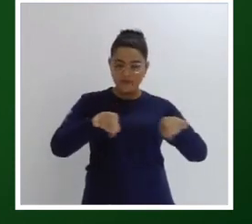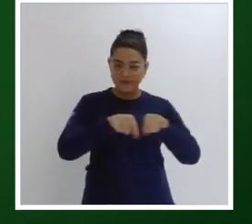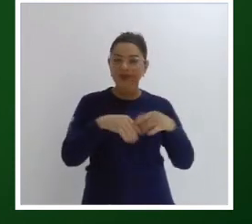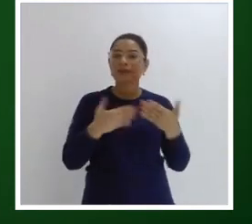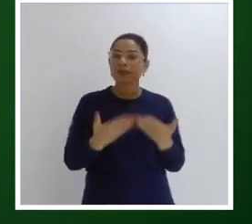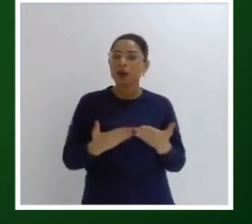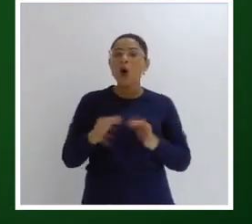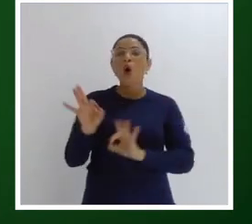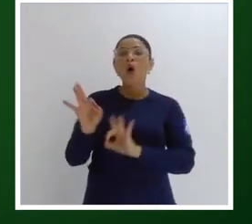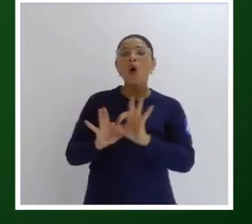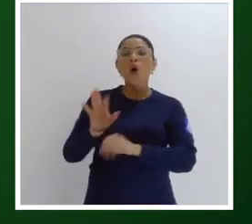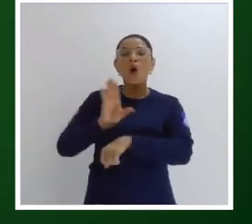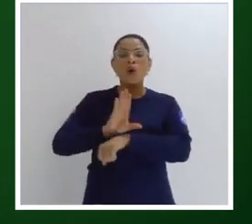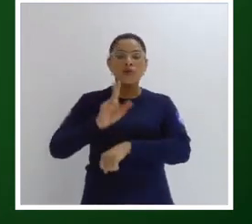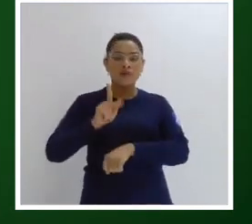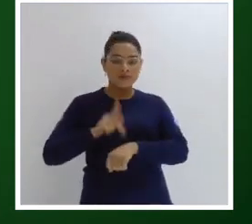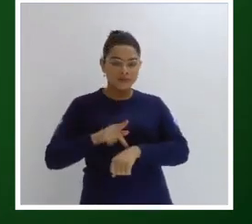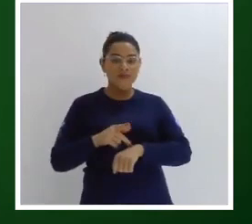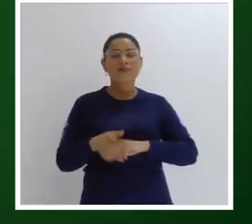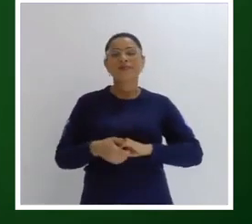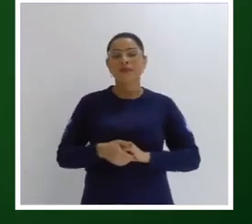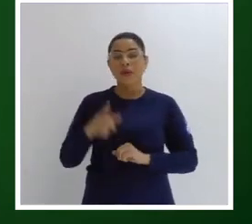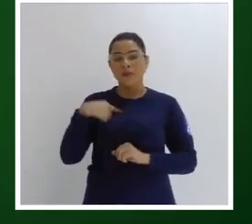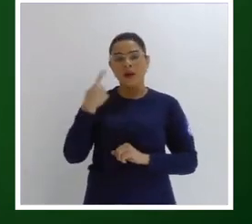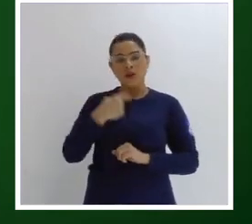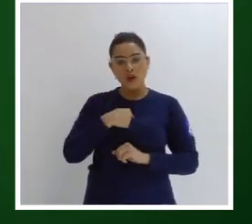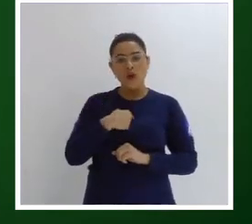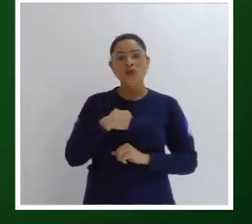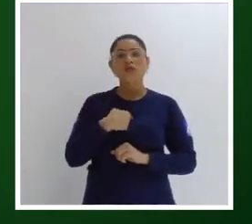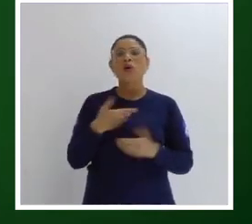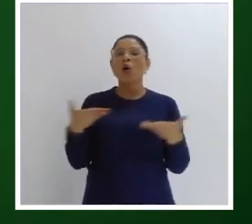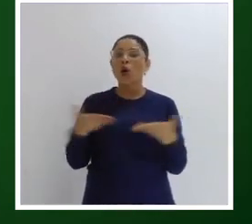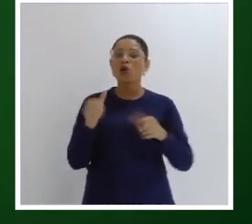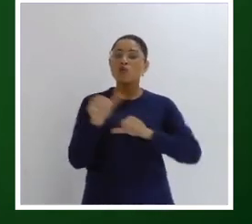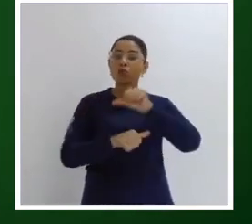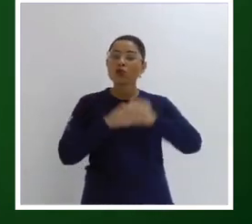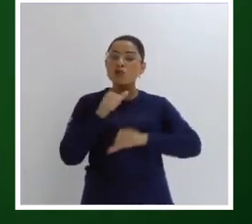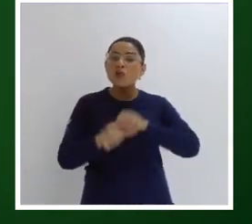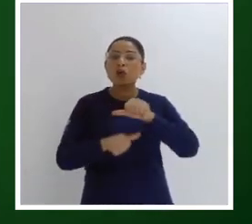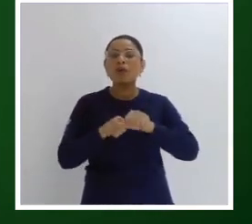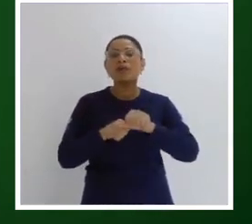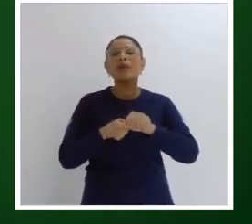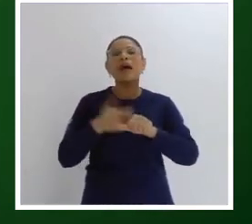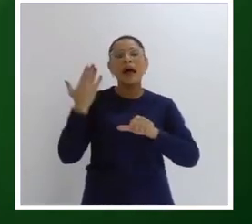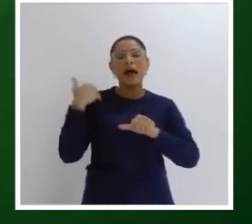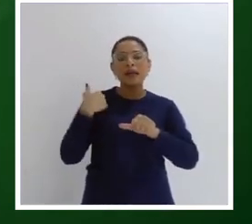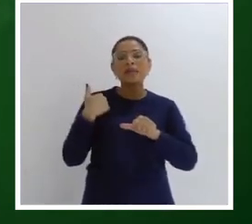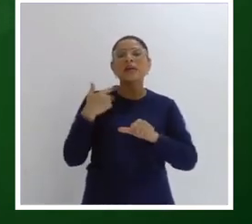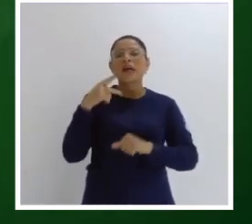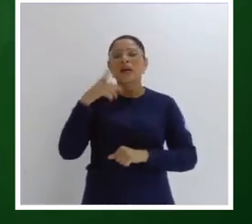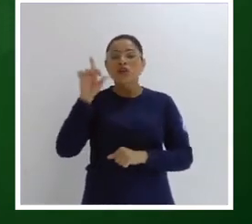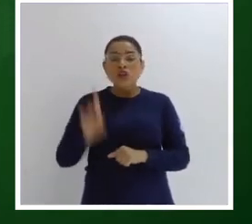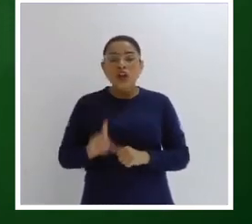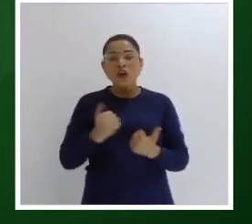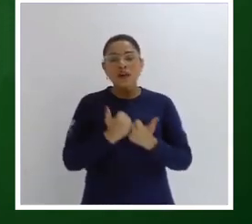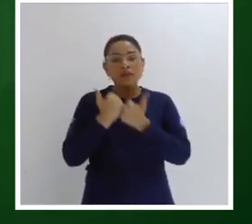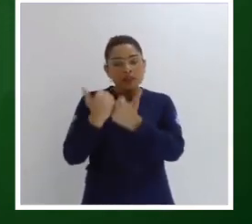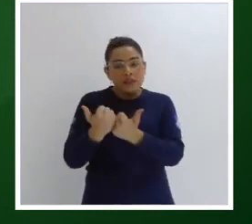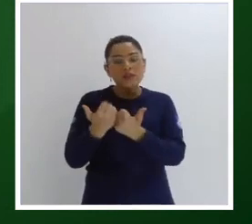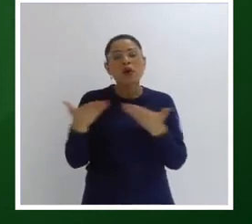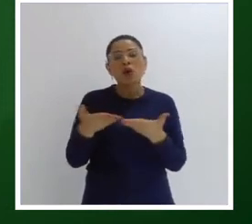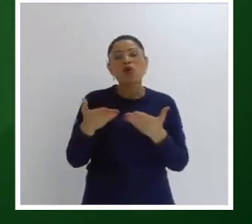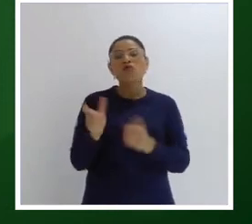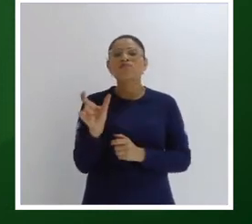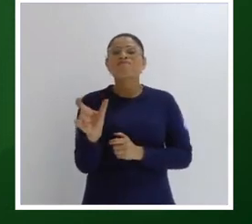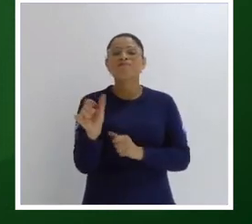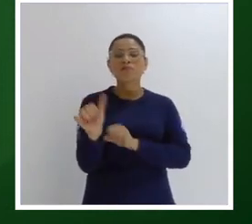coordenadores de organização escolar para nós nós mudamos A nomenclatura é o antigo vice-diretor de escola né um plano na nova